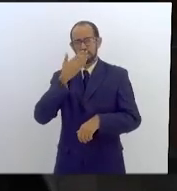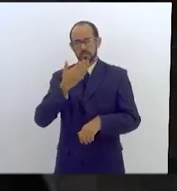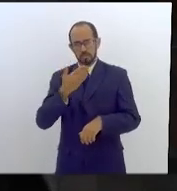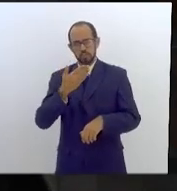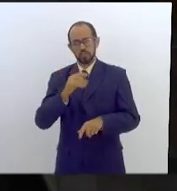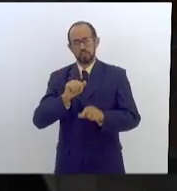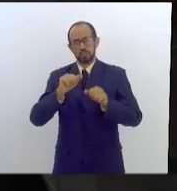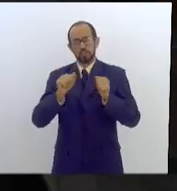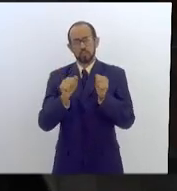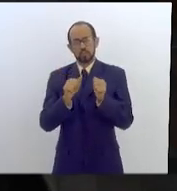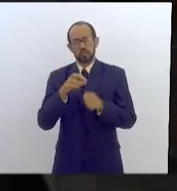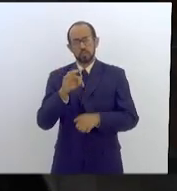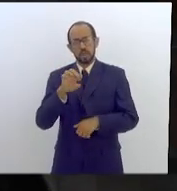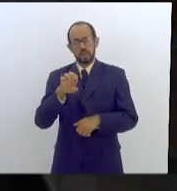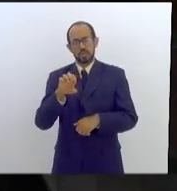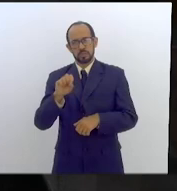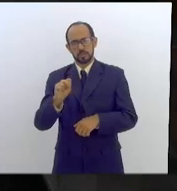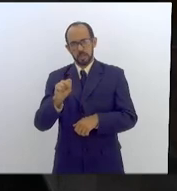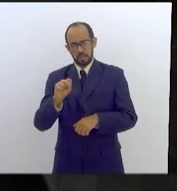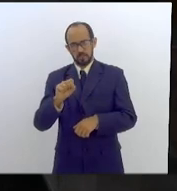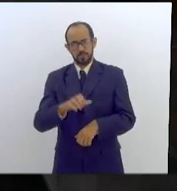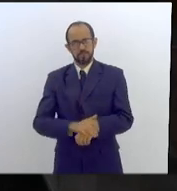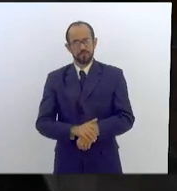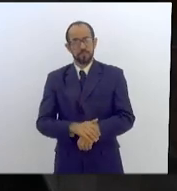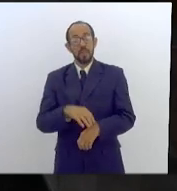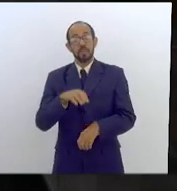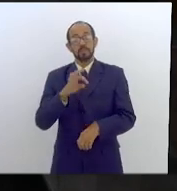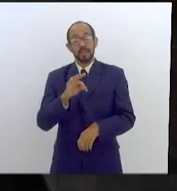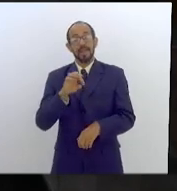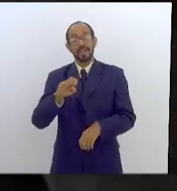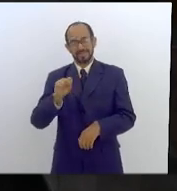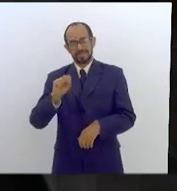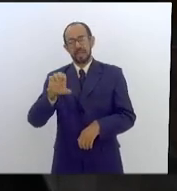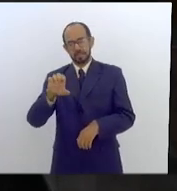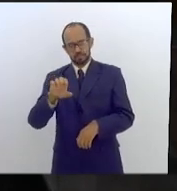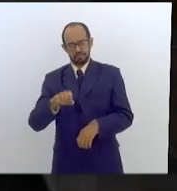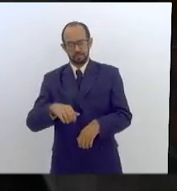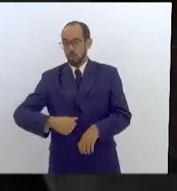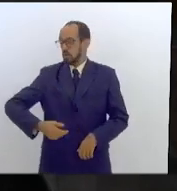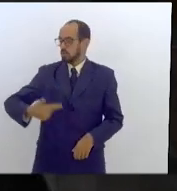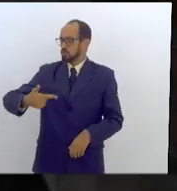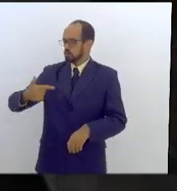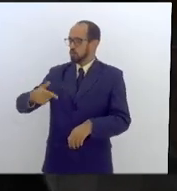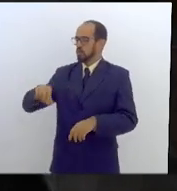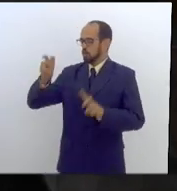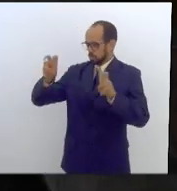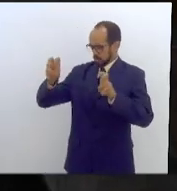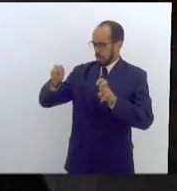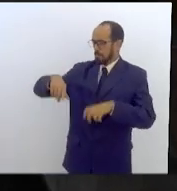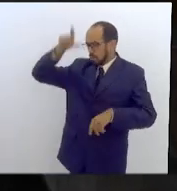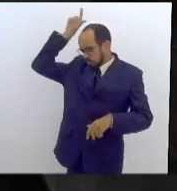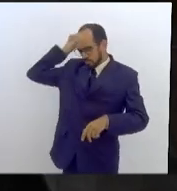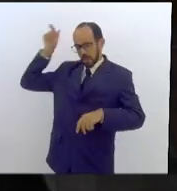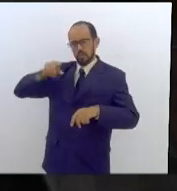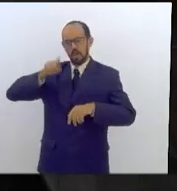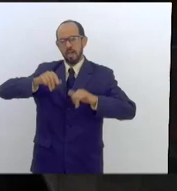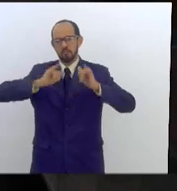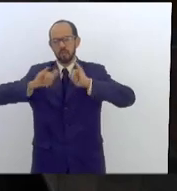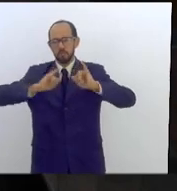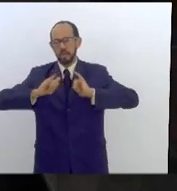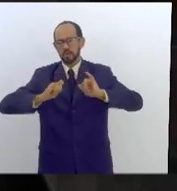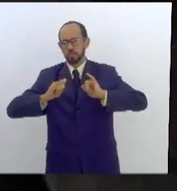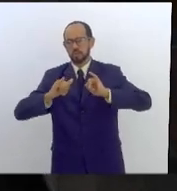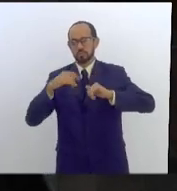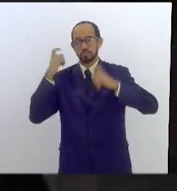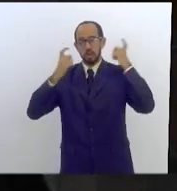junto ao TSE o segundo tema que quer que abordar Deputado Municipal é diz respeito a dados muito preocupantes que eu já havia